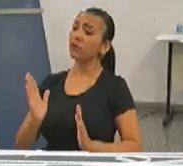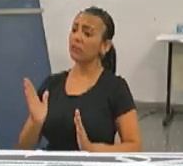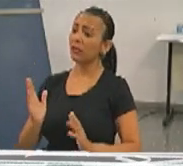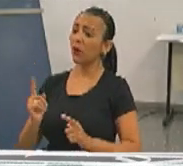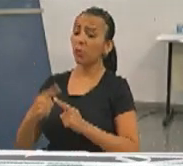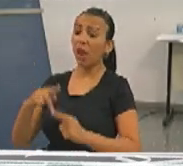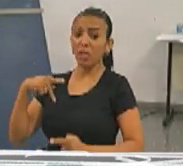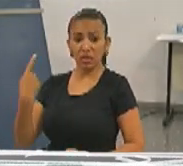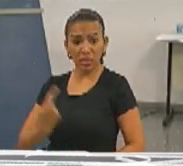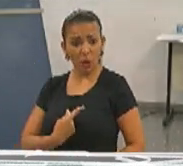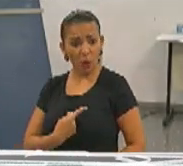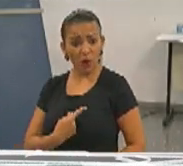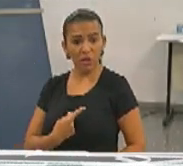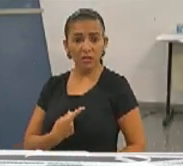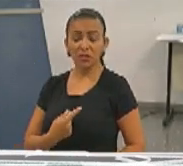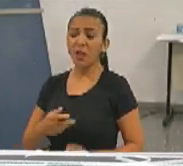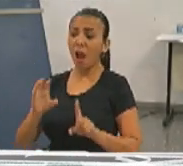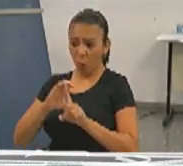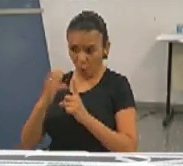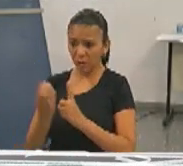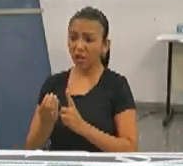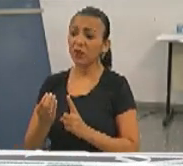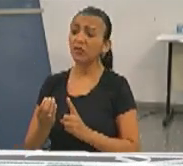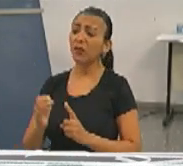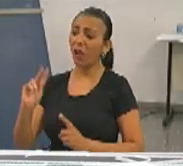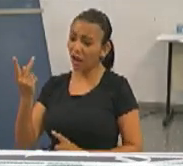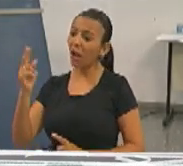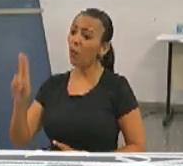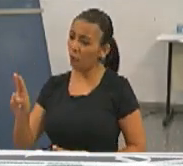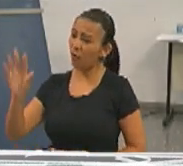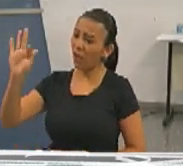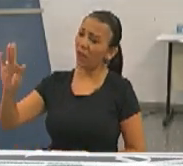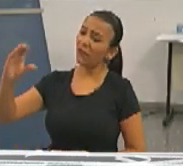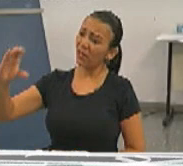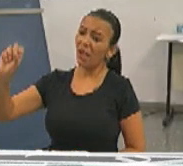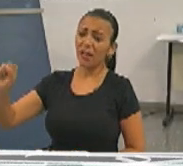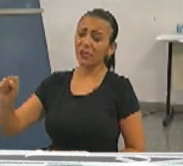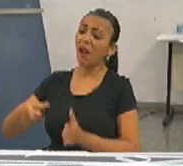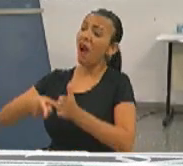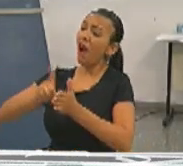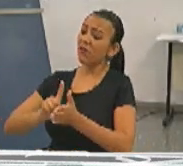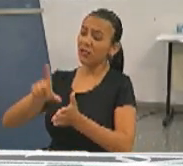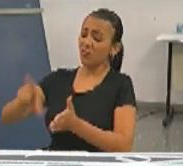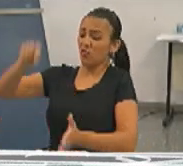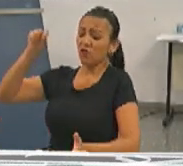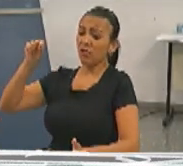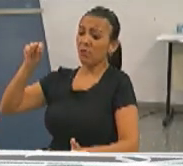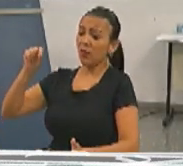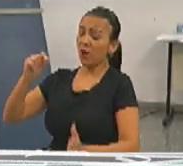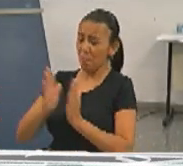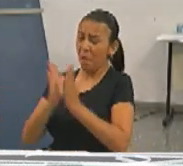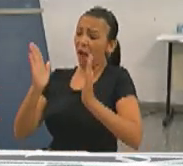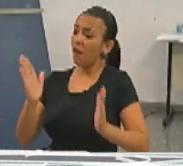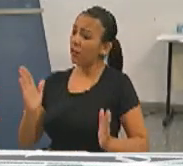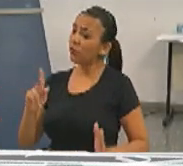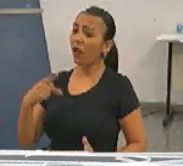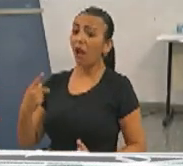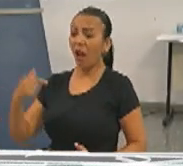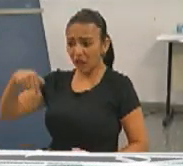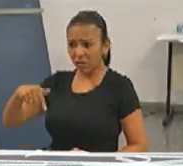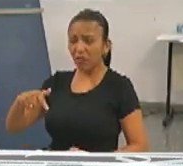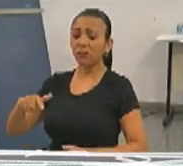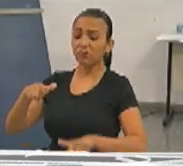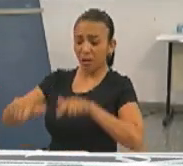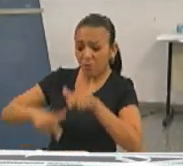caso nós, a comunidade HU e FCS, antes de tomar decisões dessa magnitude, que impactam tanto as atividades de